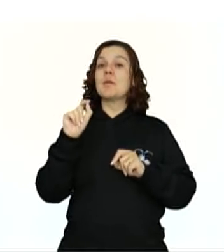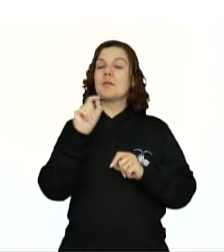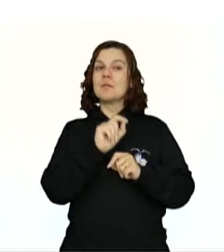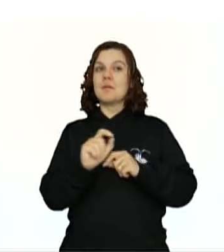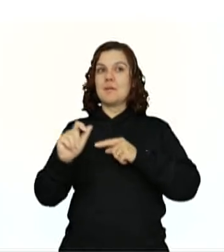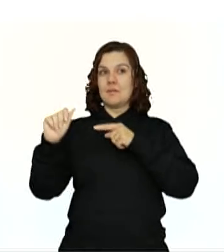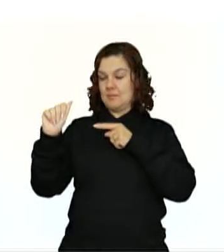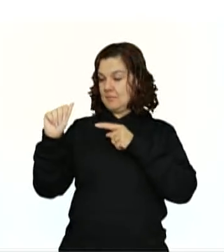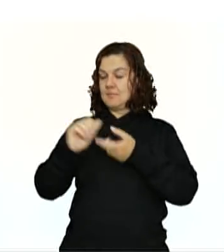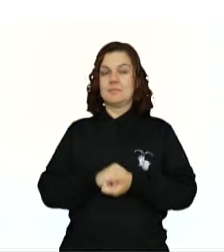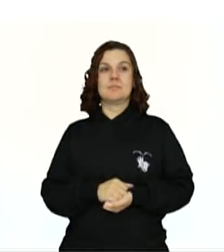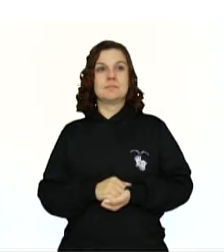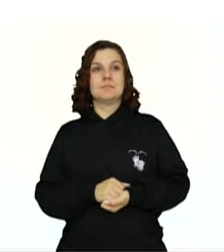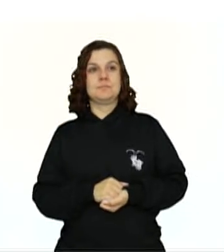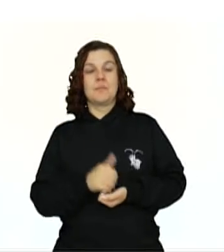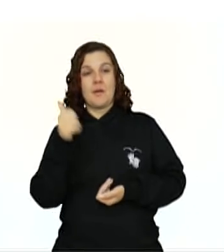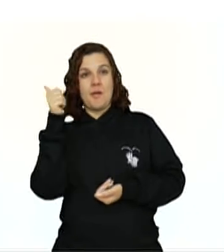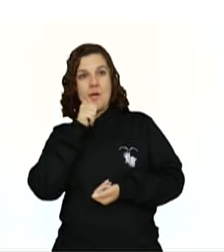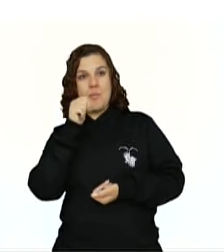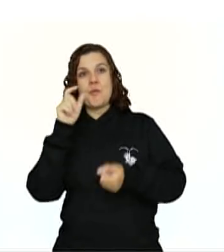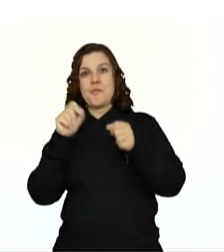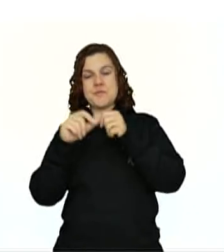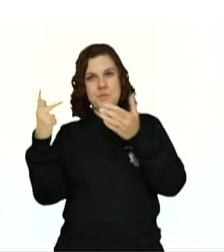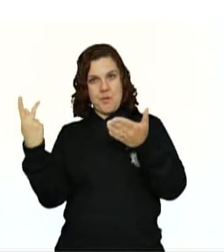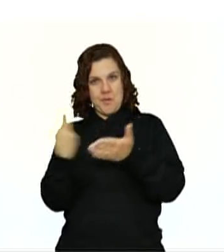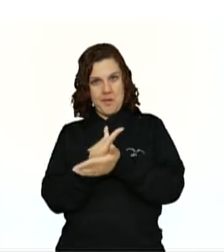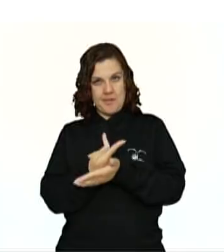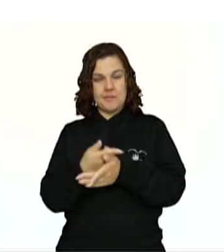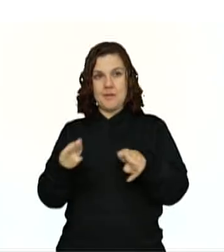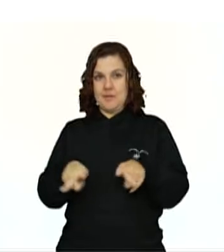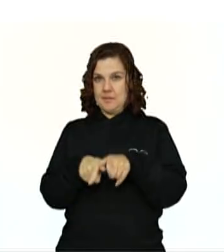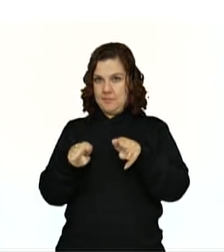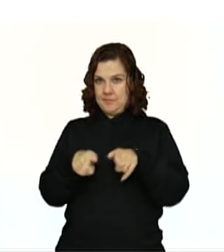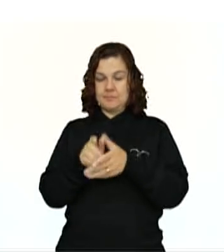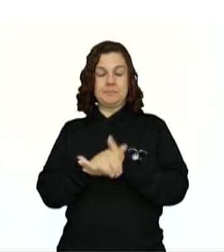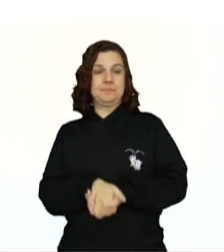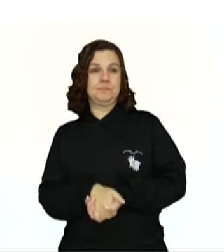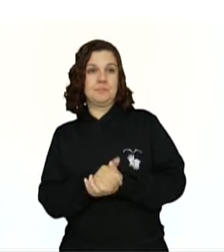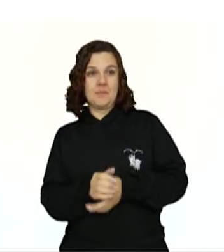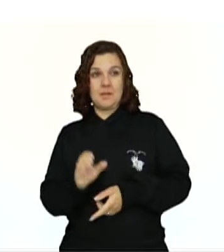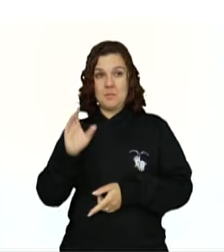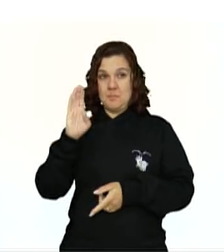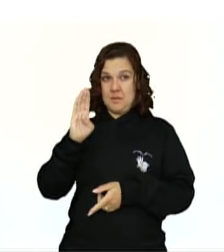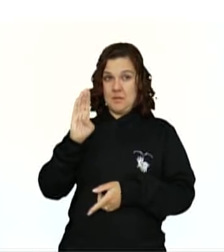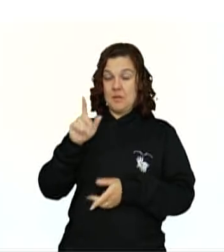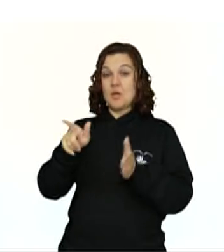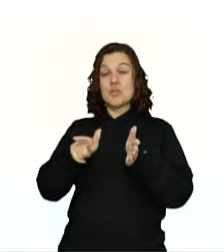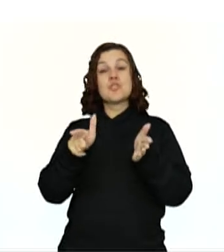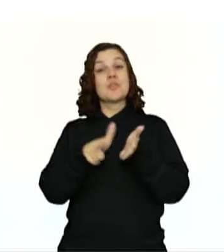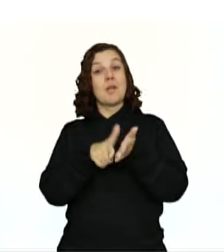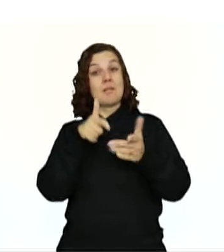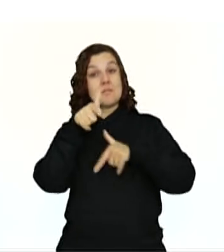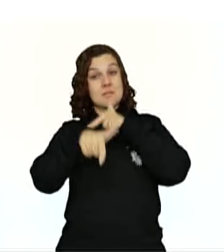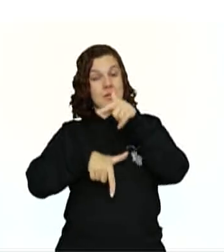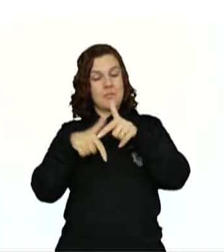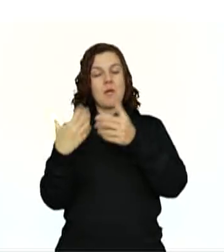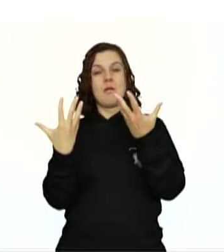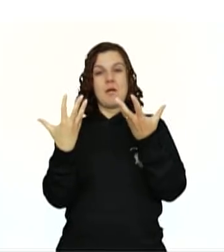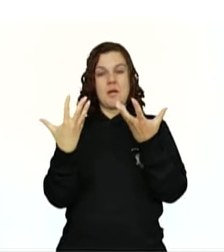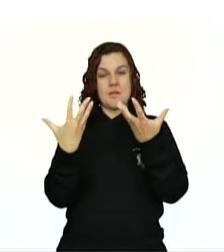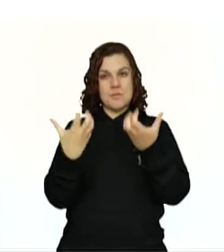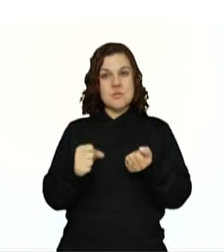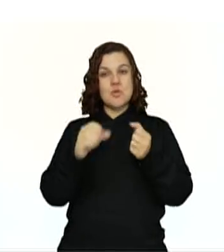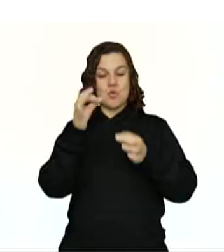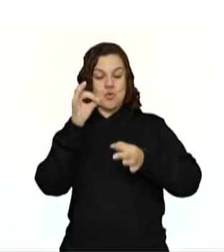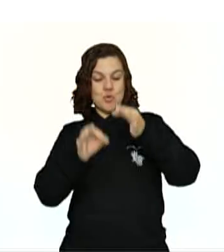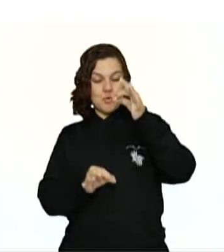na letra A jornalista cometeu erro grave de ortografia. Letra B, a jornalista afirmou que